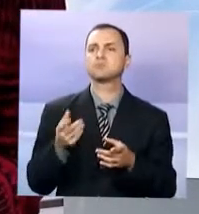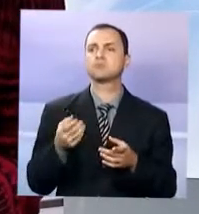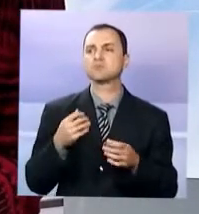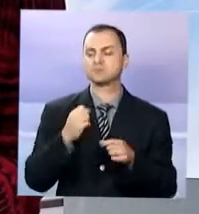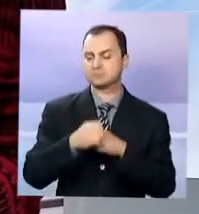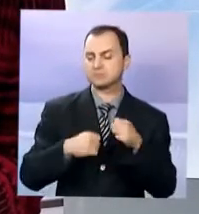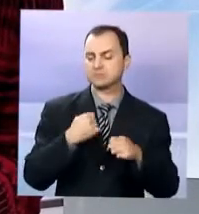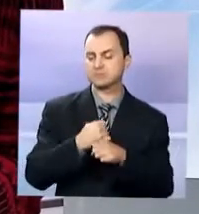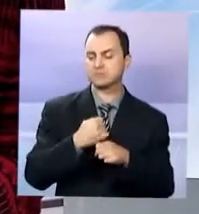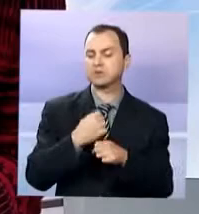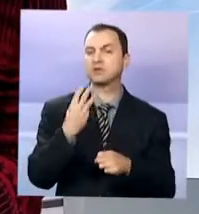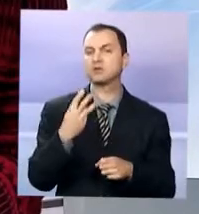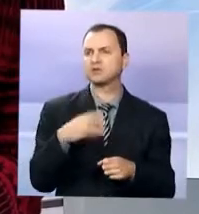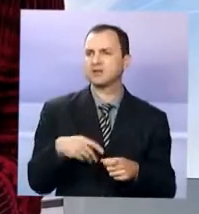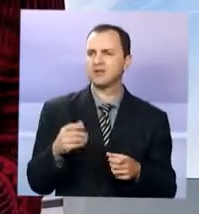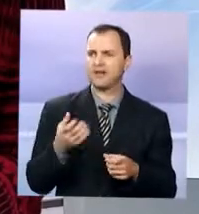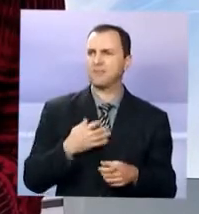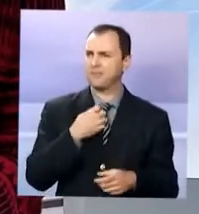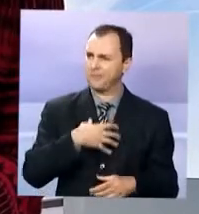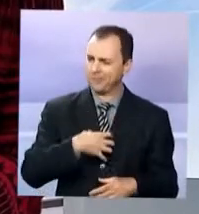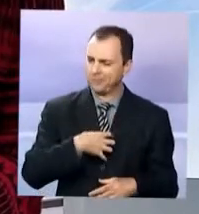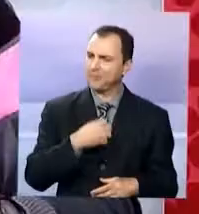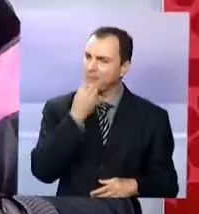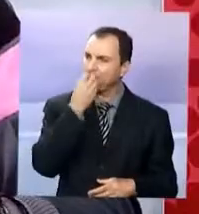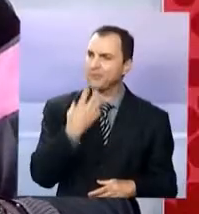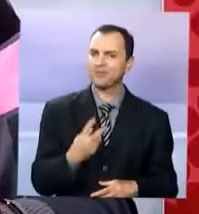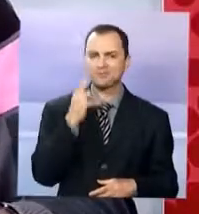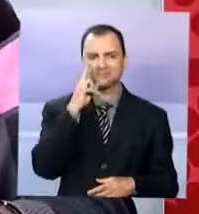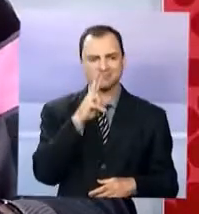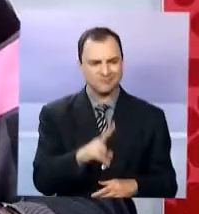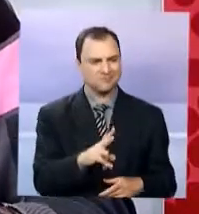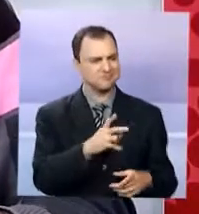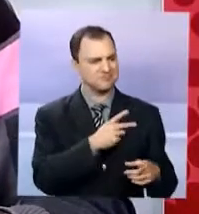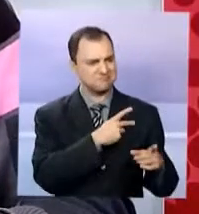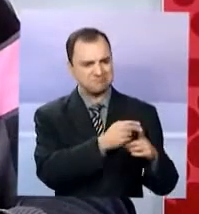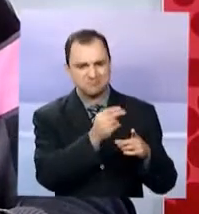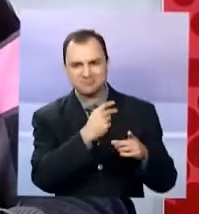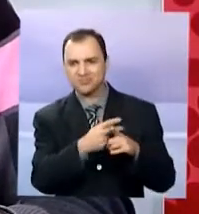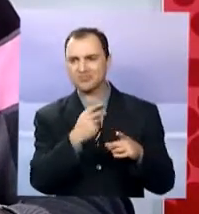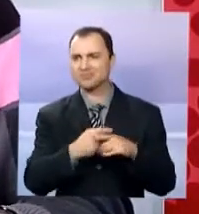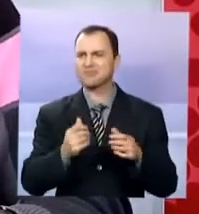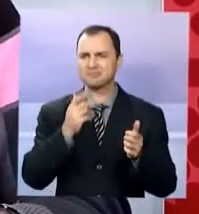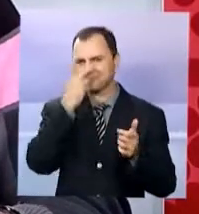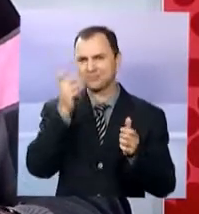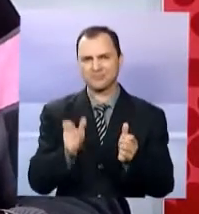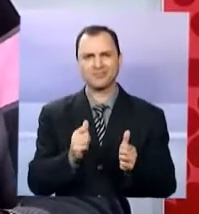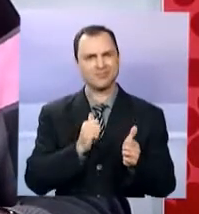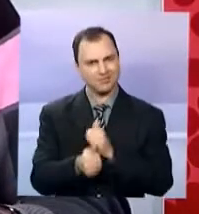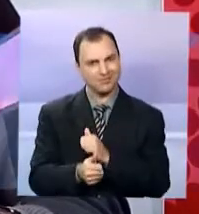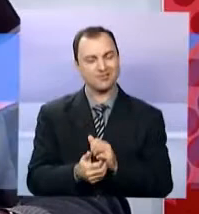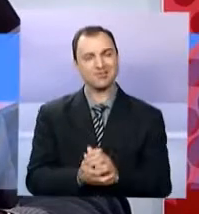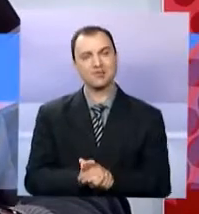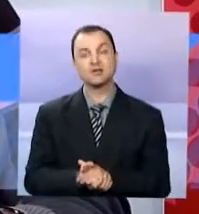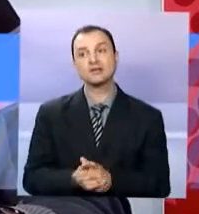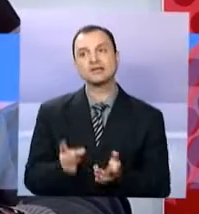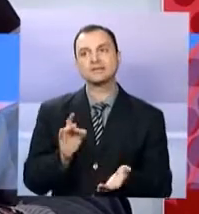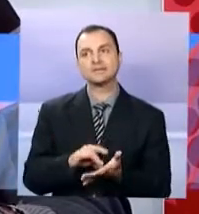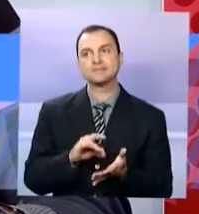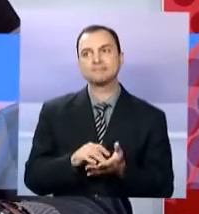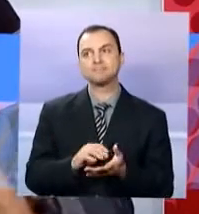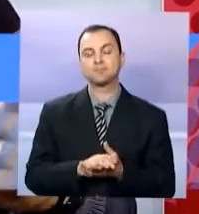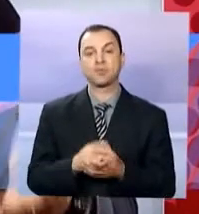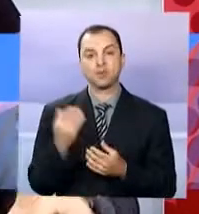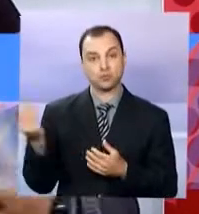que há três anos né é muito gratificante né começar a ver se os resultados todos os atletas a gente na verdade